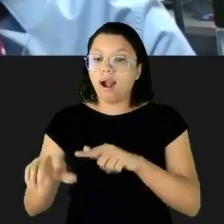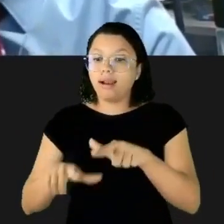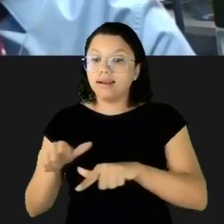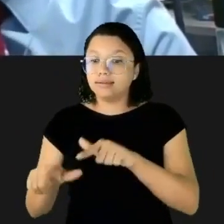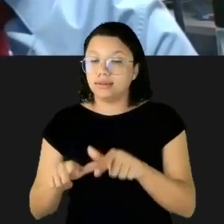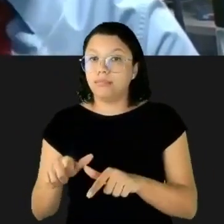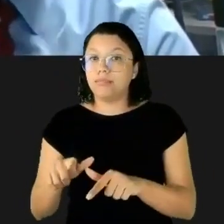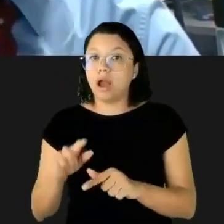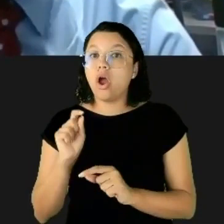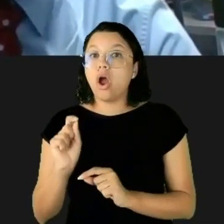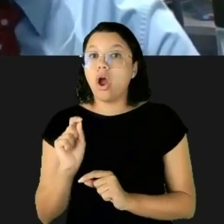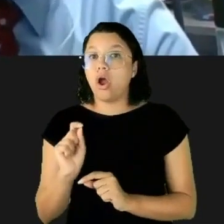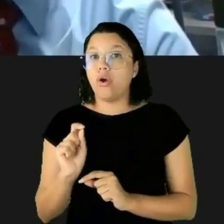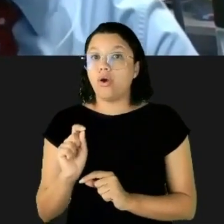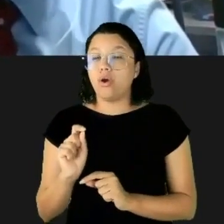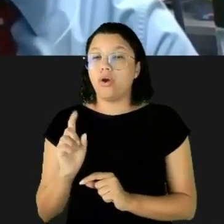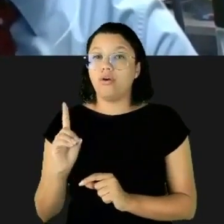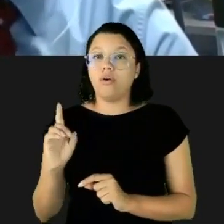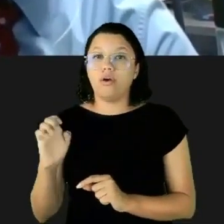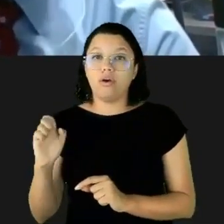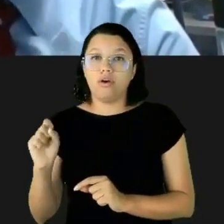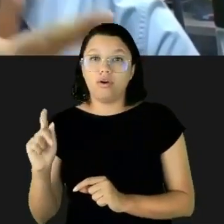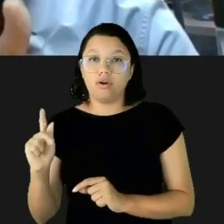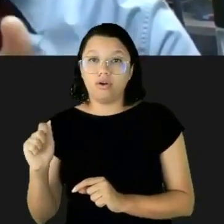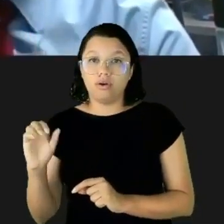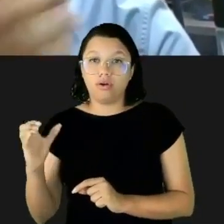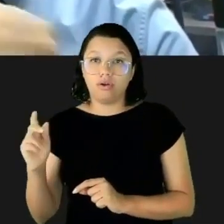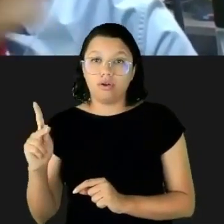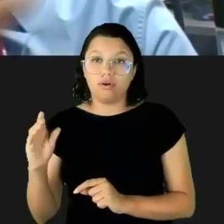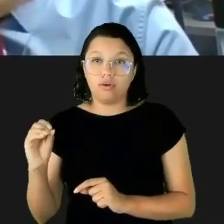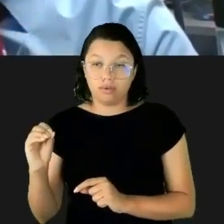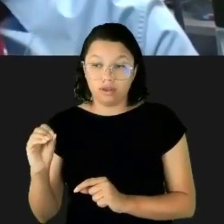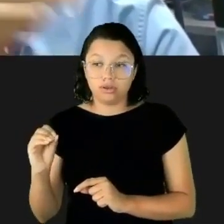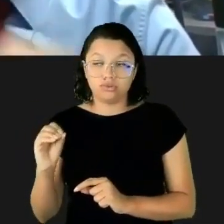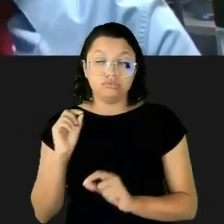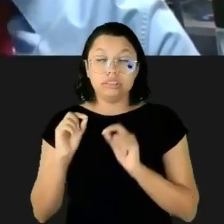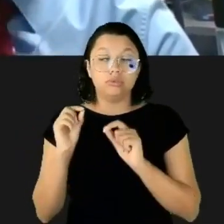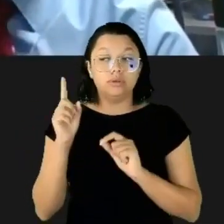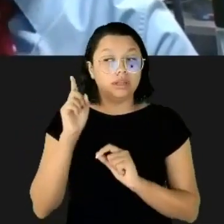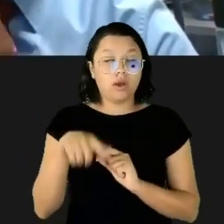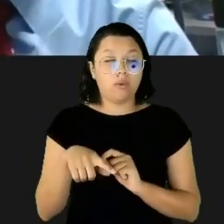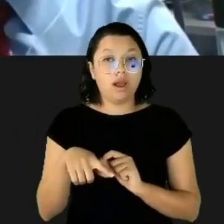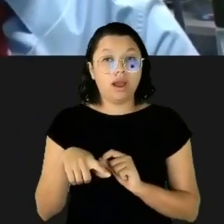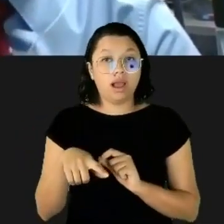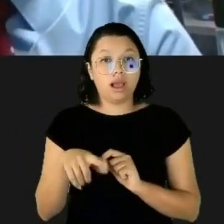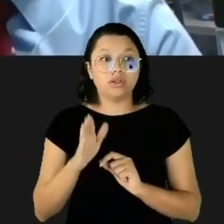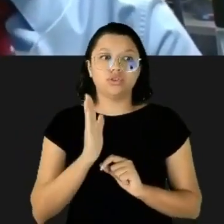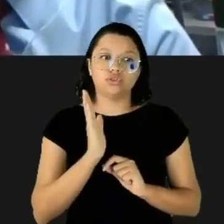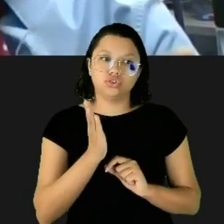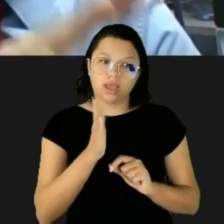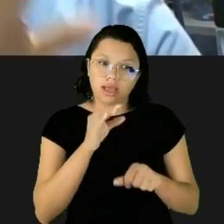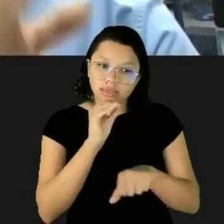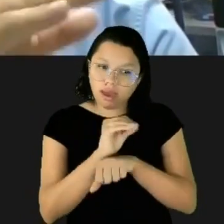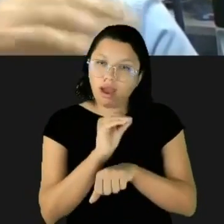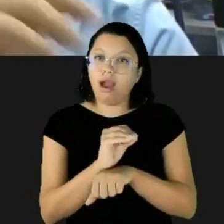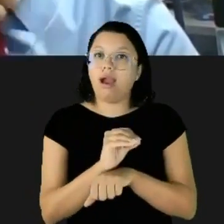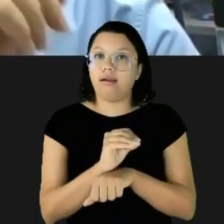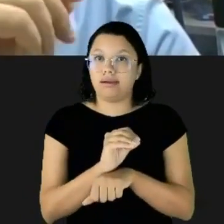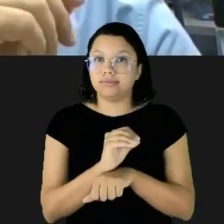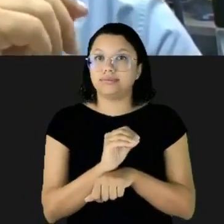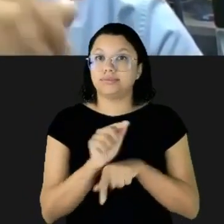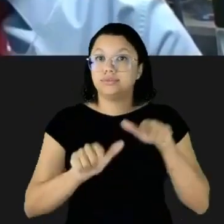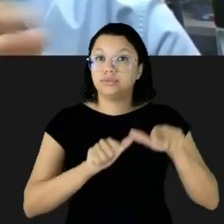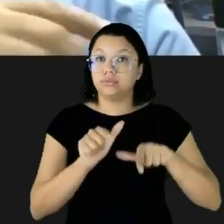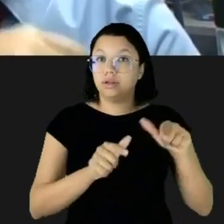o que realmente for despachado e o que não for já já ser tratado lá